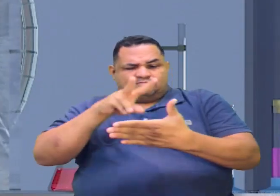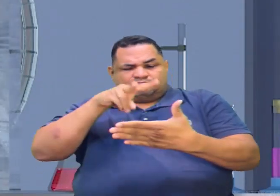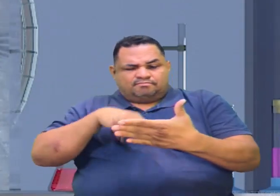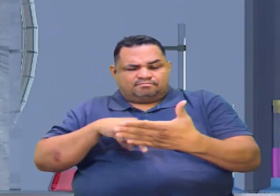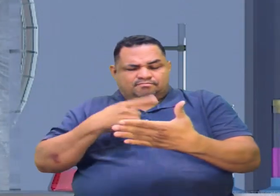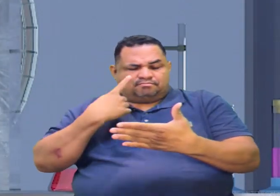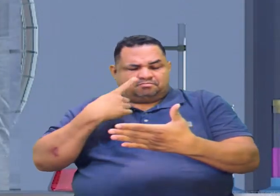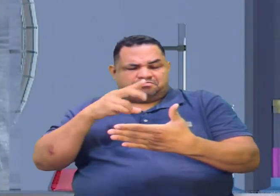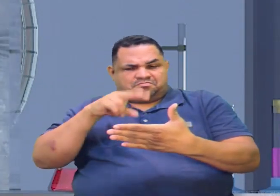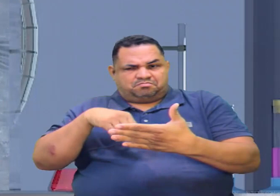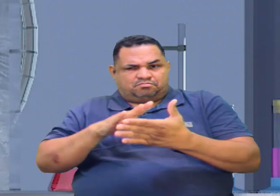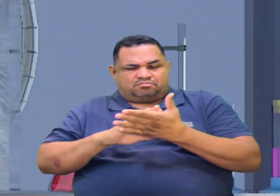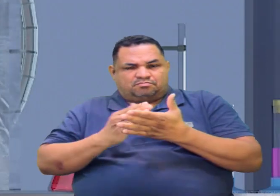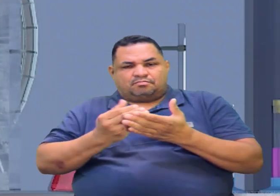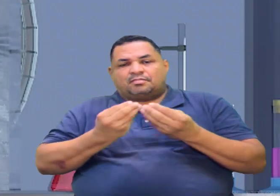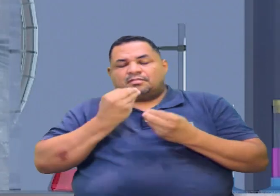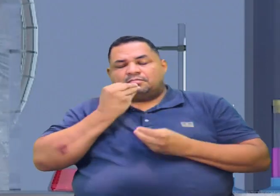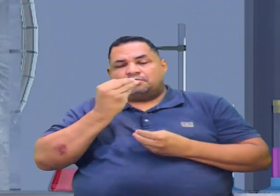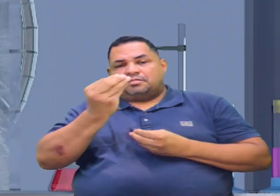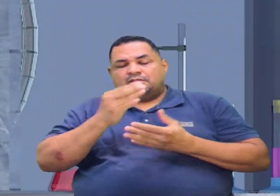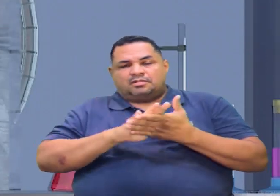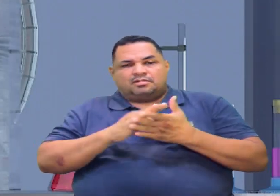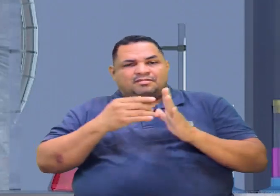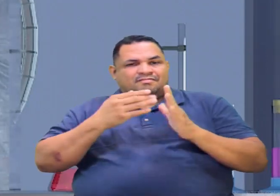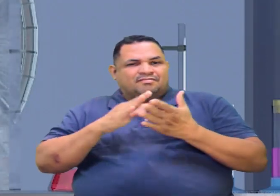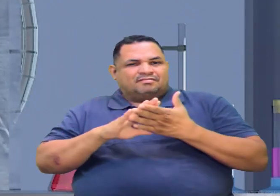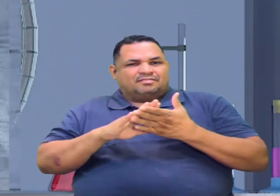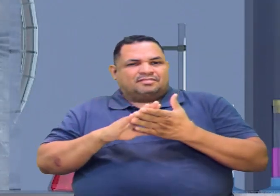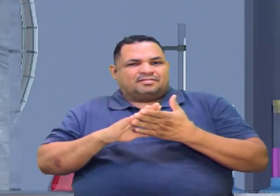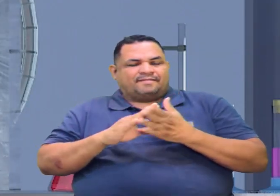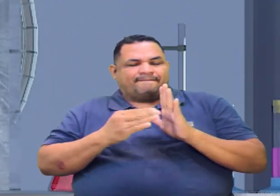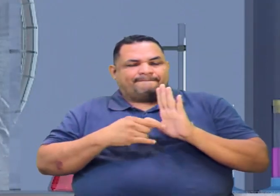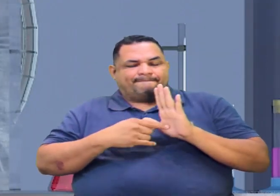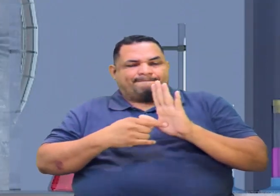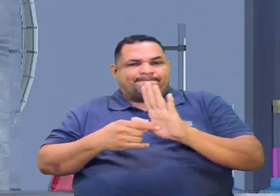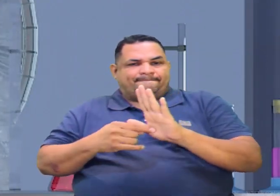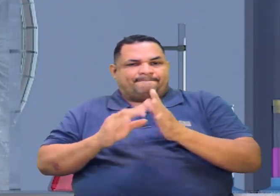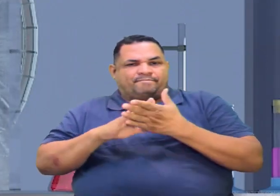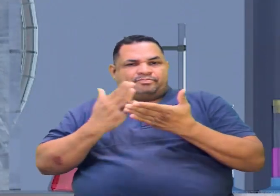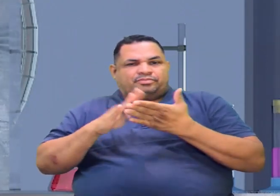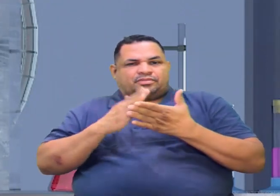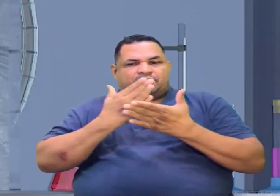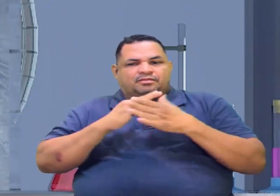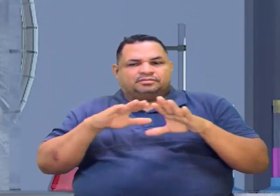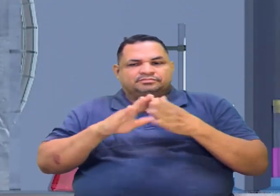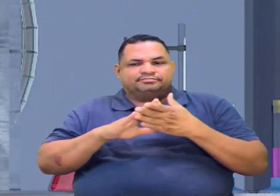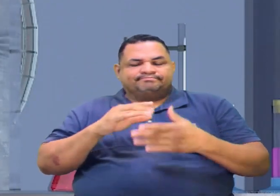alguma dúvida, pede para o teu professor presencial mandar uma mensagem aqui para a gente, que a gente tenta sanar